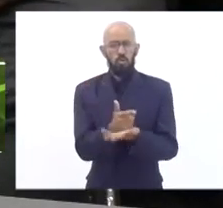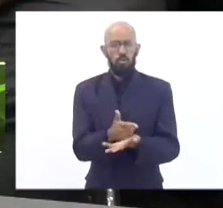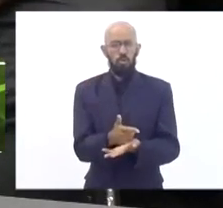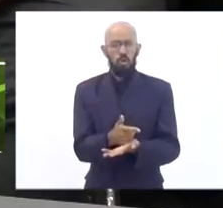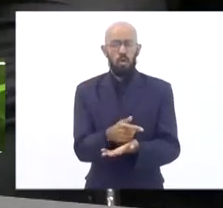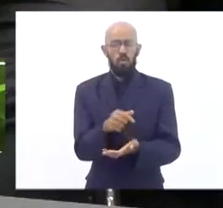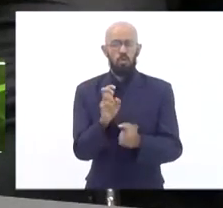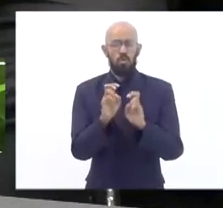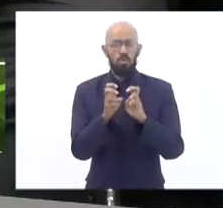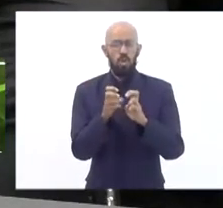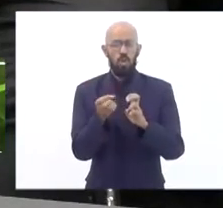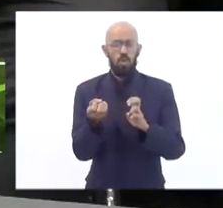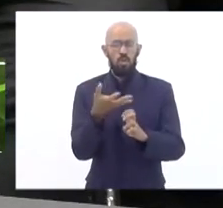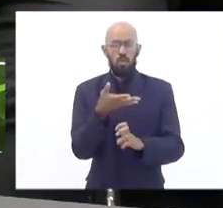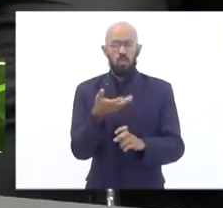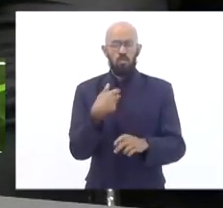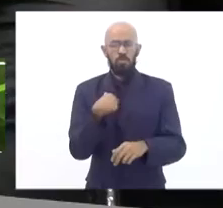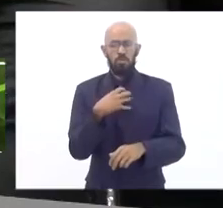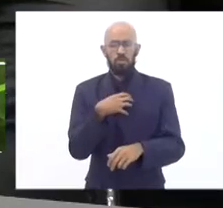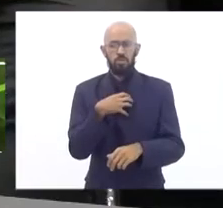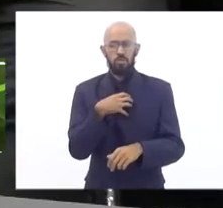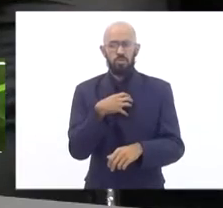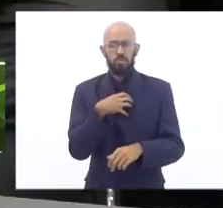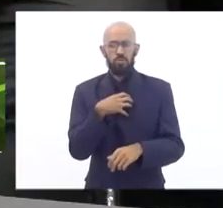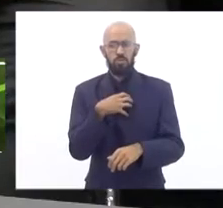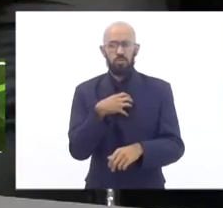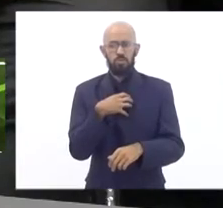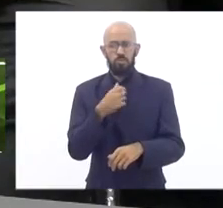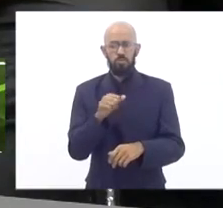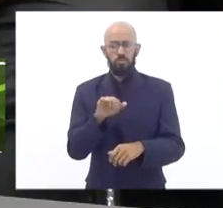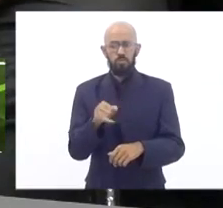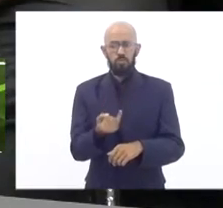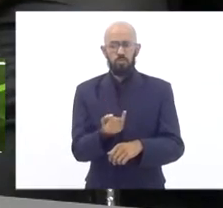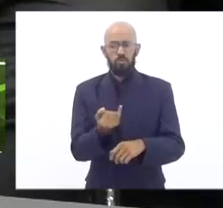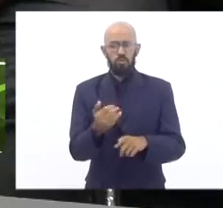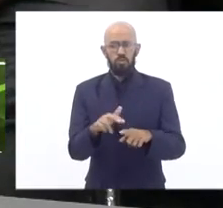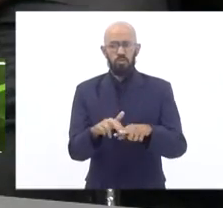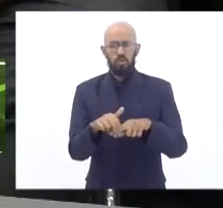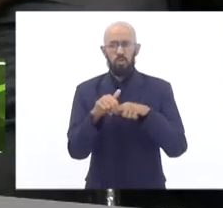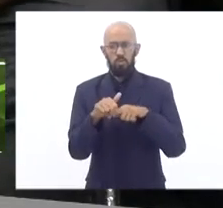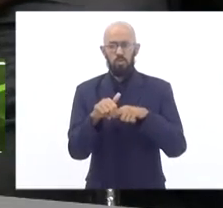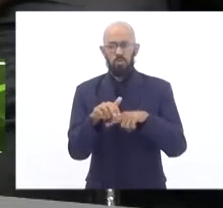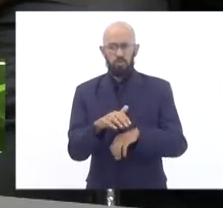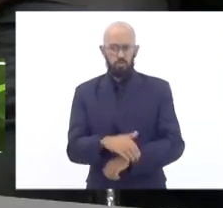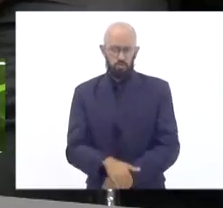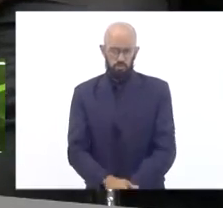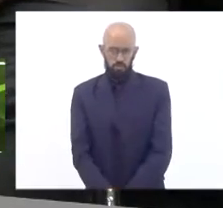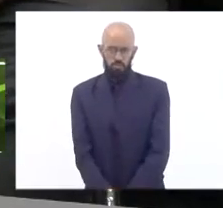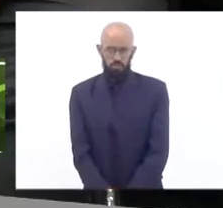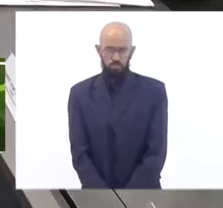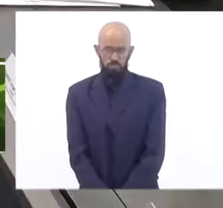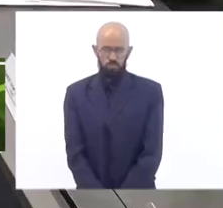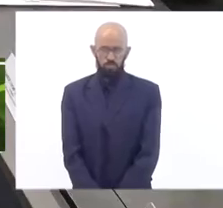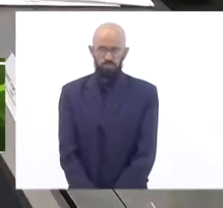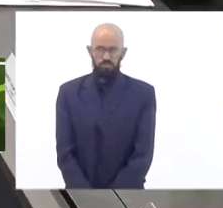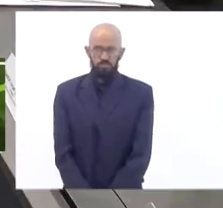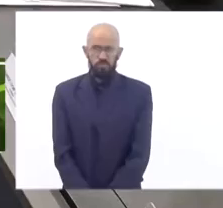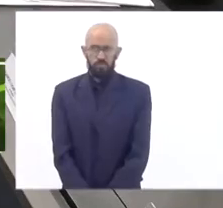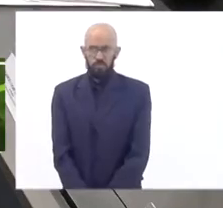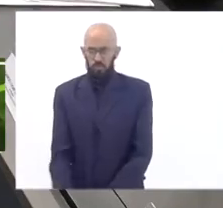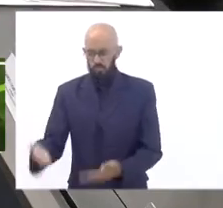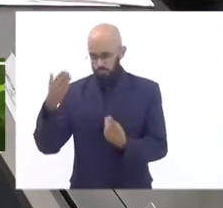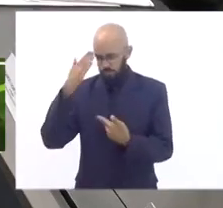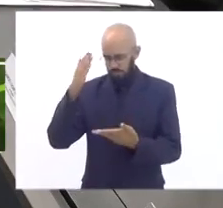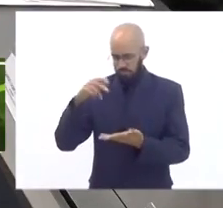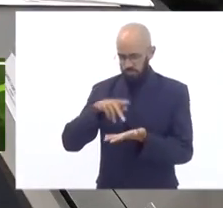ficou sendo a minha sensação. Por isso, achei super oportuno a indicação de Vossa Excelência. Obrigado, deputado Marta Rocha. Eu queria também perguntar ao